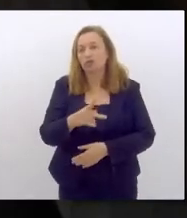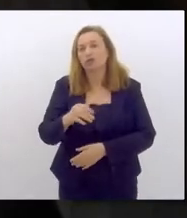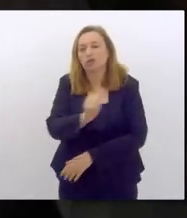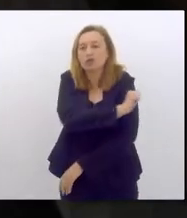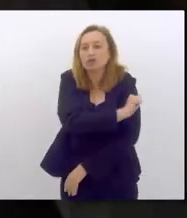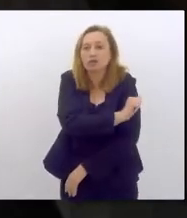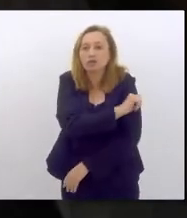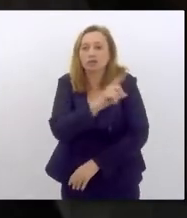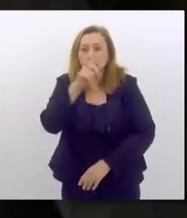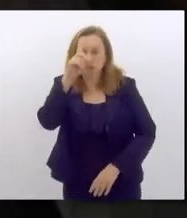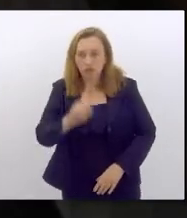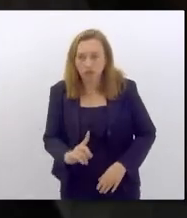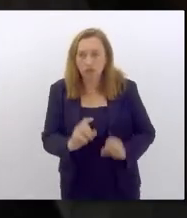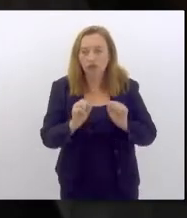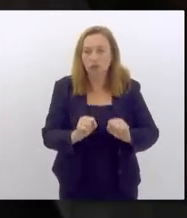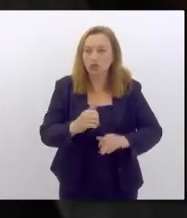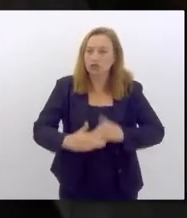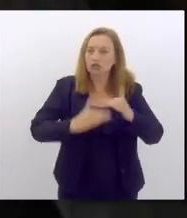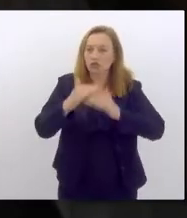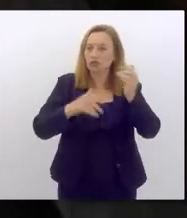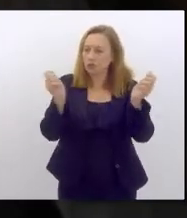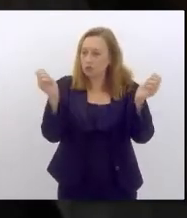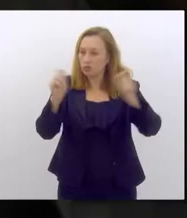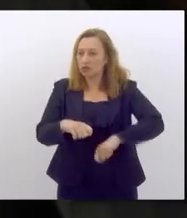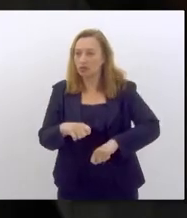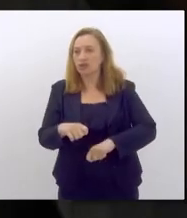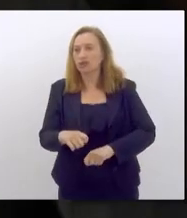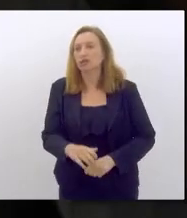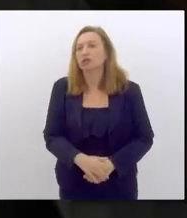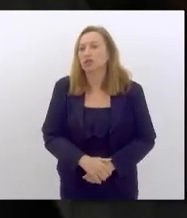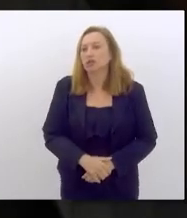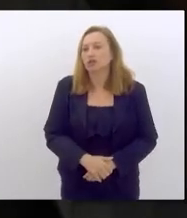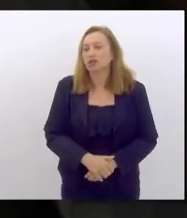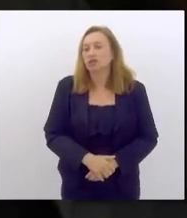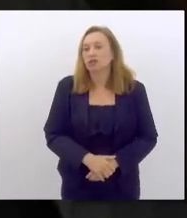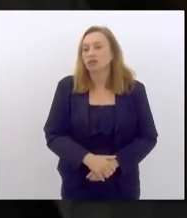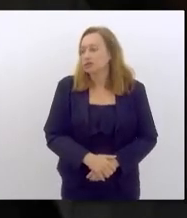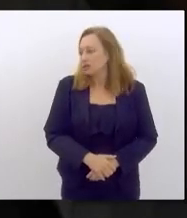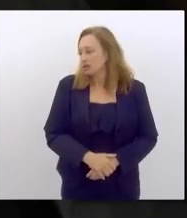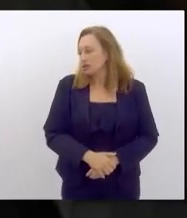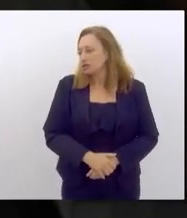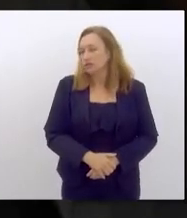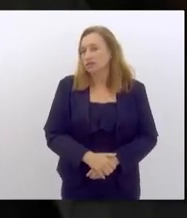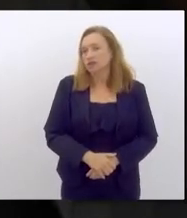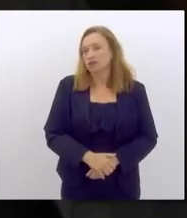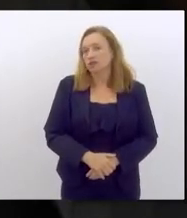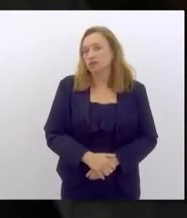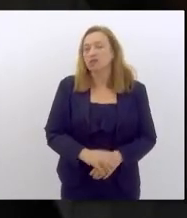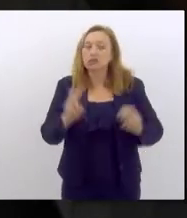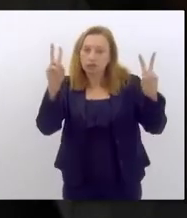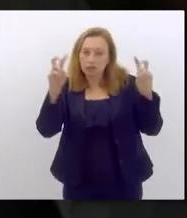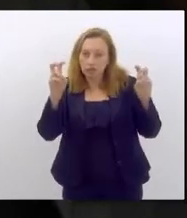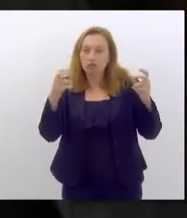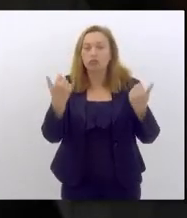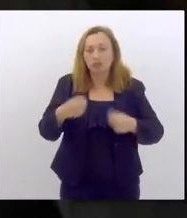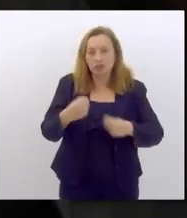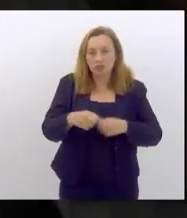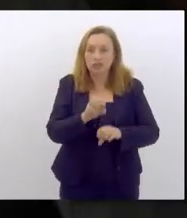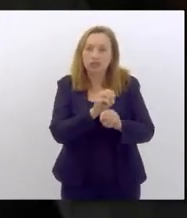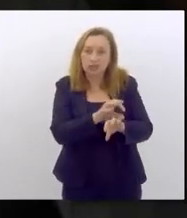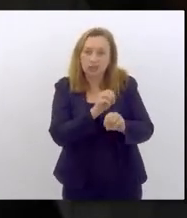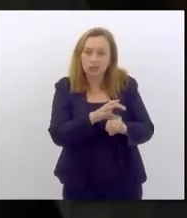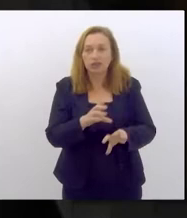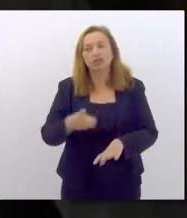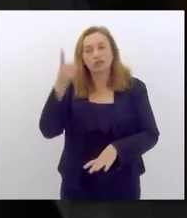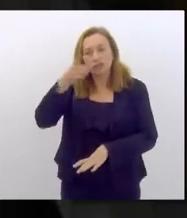possam desenvolver o seu potencial, porque todos têm potencial. Nesse sentido, esses critérios têm que ser disciplinados, Luiz